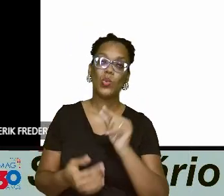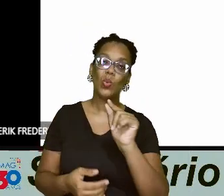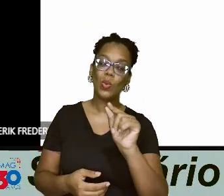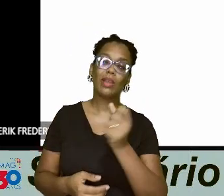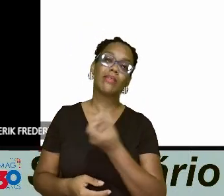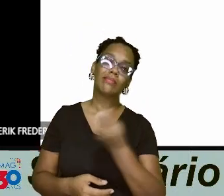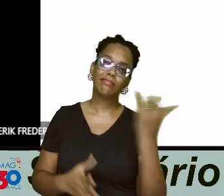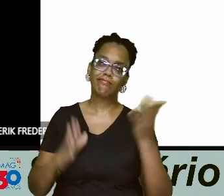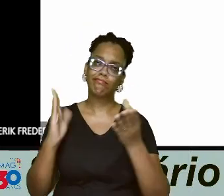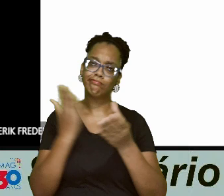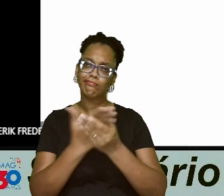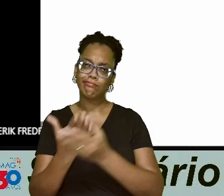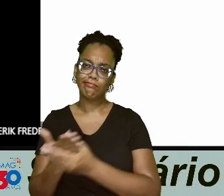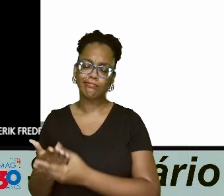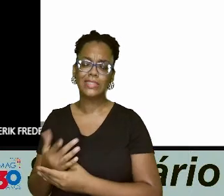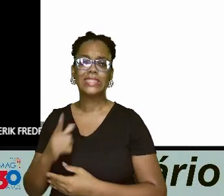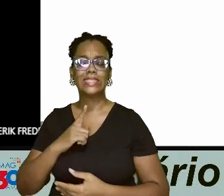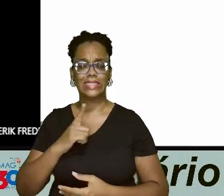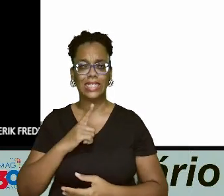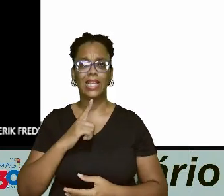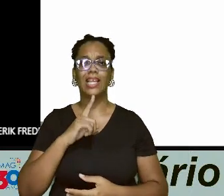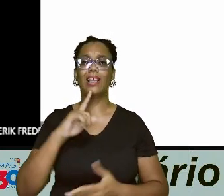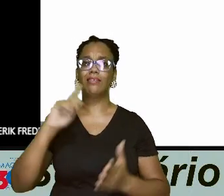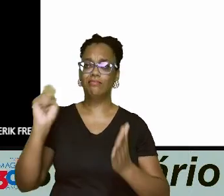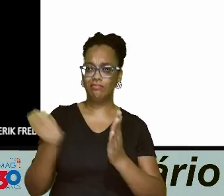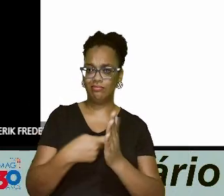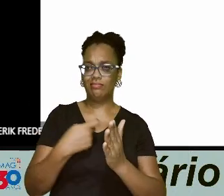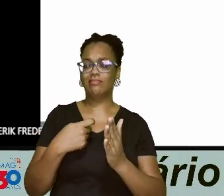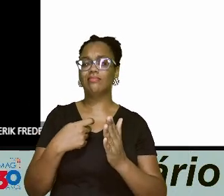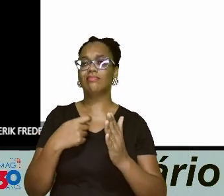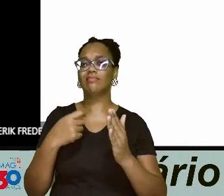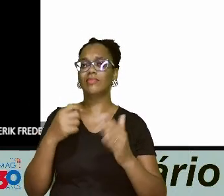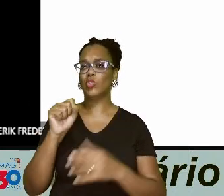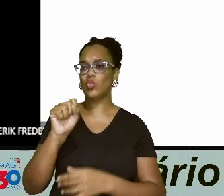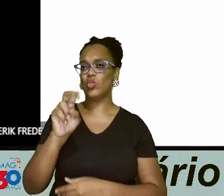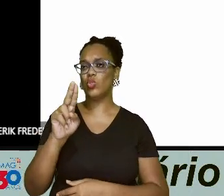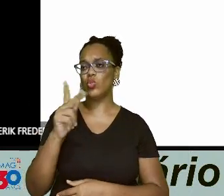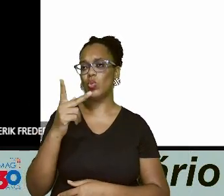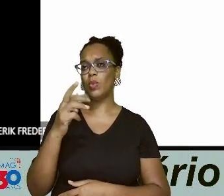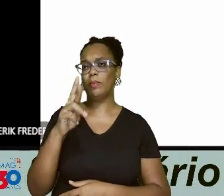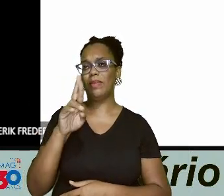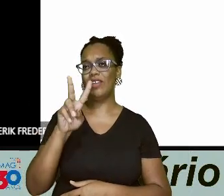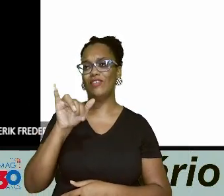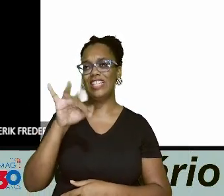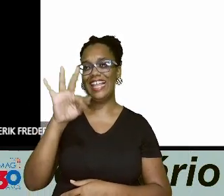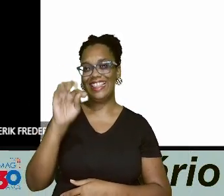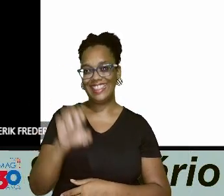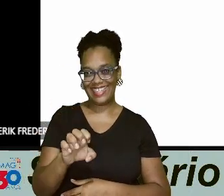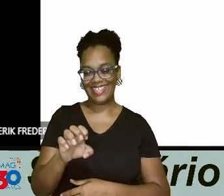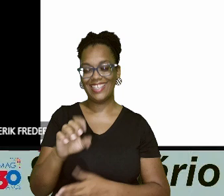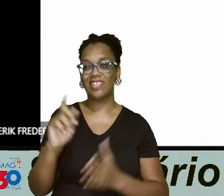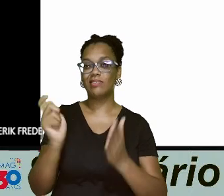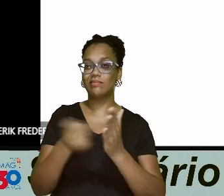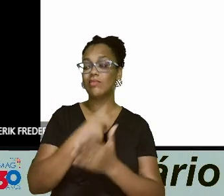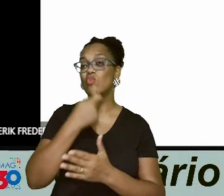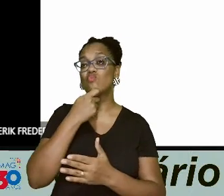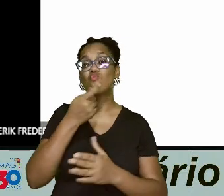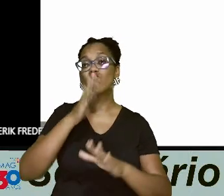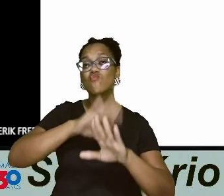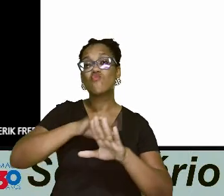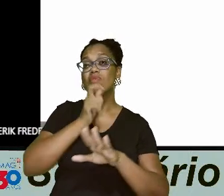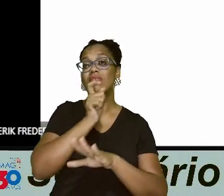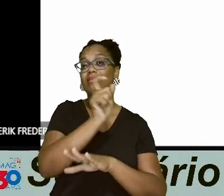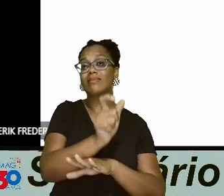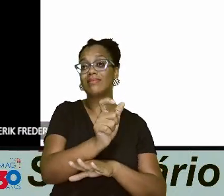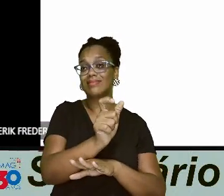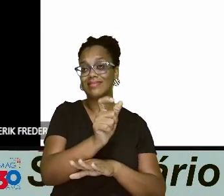pôde haver a decretação superveniente da prescrição intercorrente, mesmo sem haver citação da parte